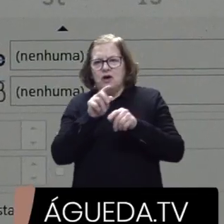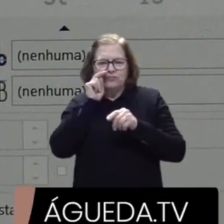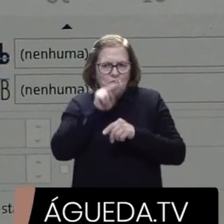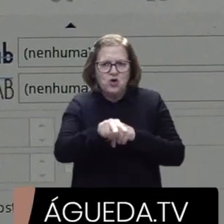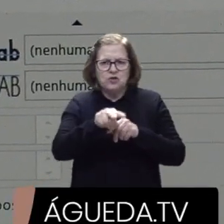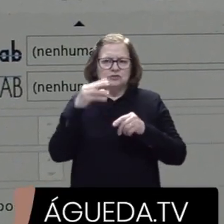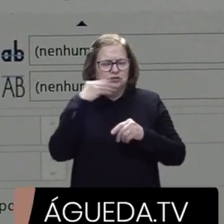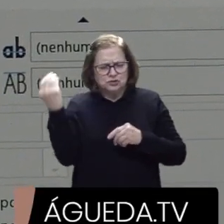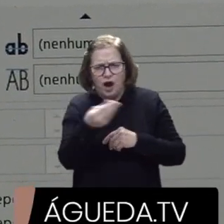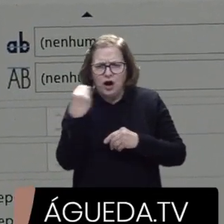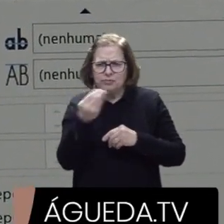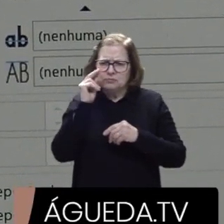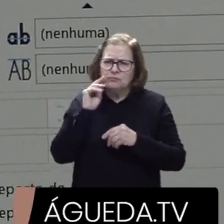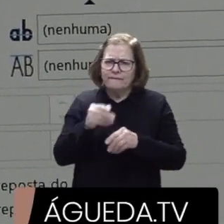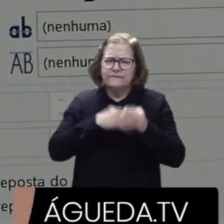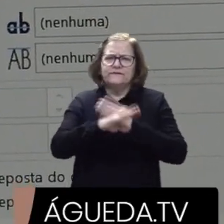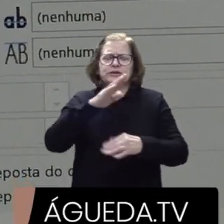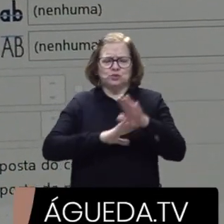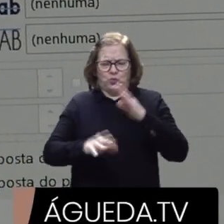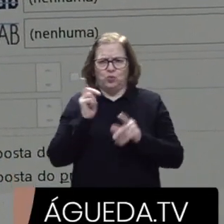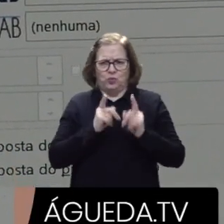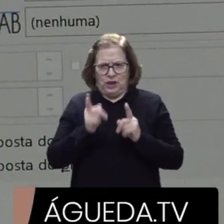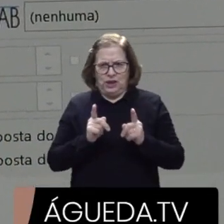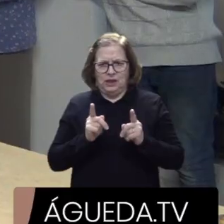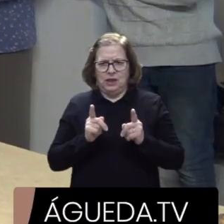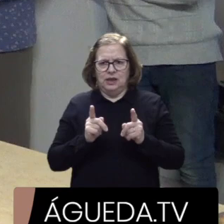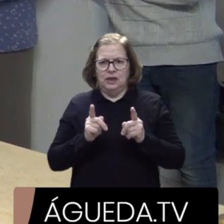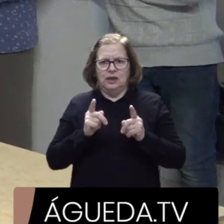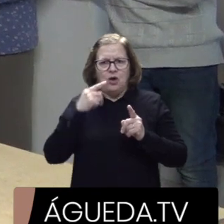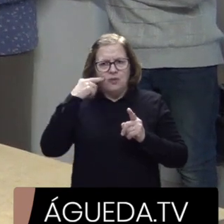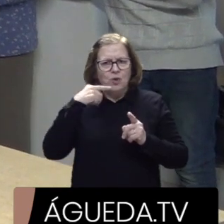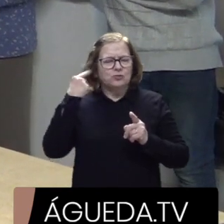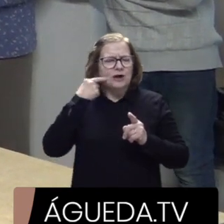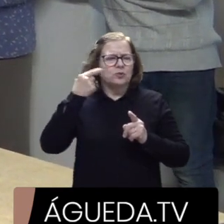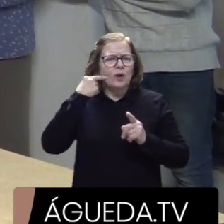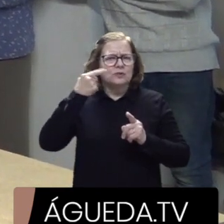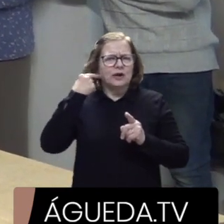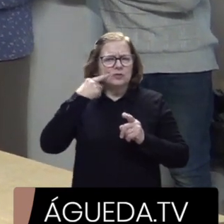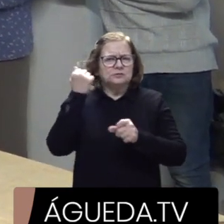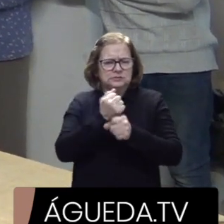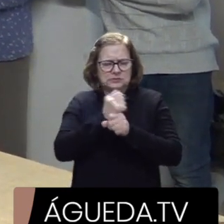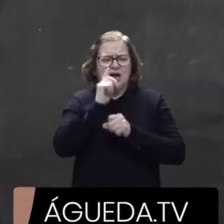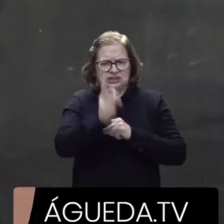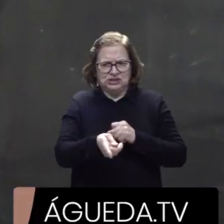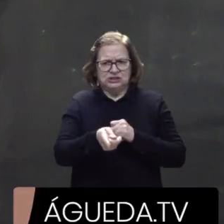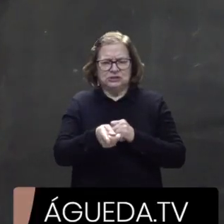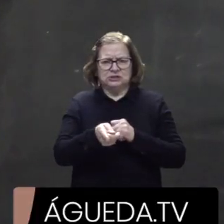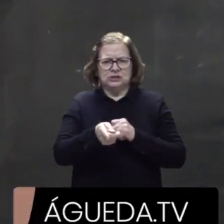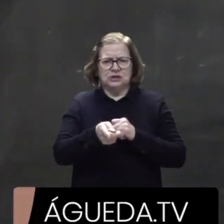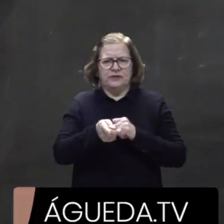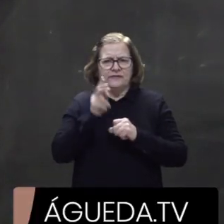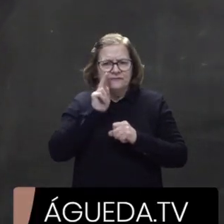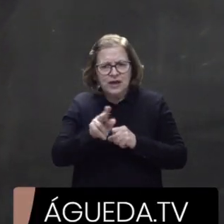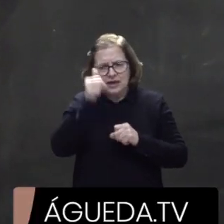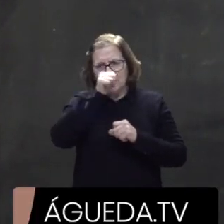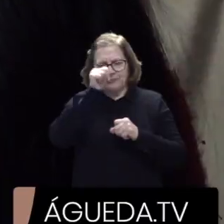os filhos e netos têm Vindo fazer aqui todas as quartas-feiras durante a tarde desde que iniciamos aqui esta